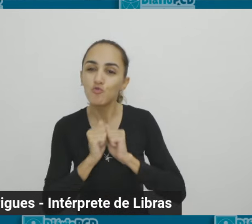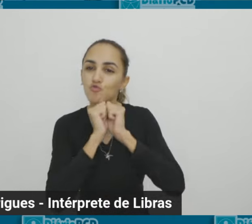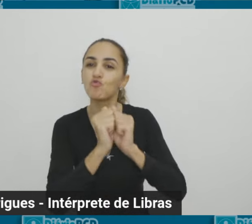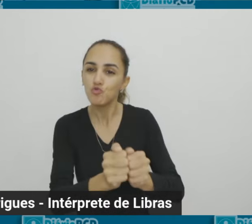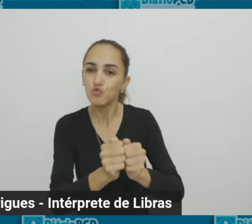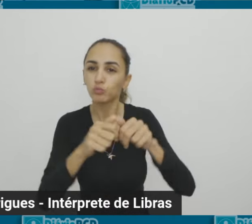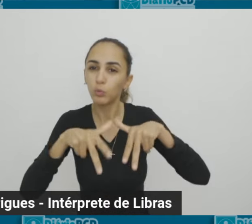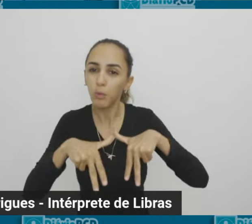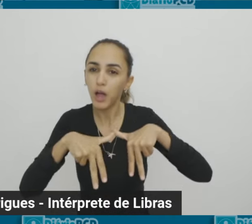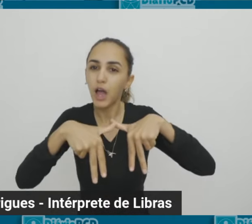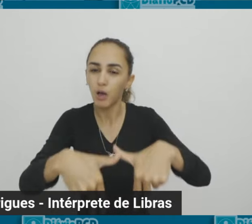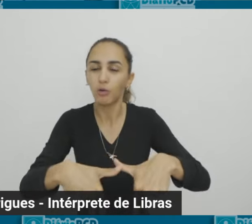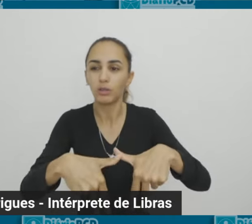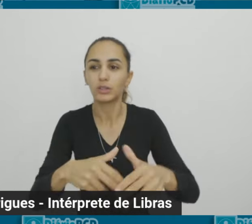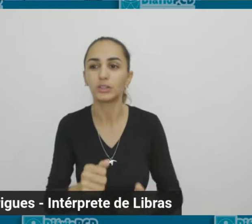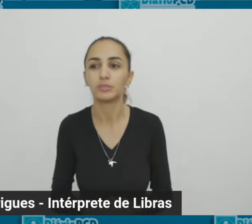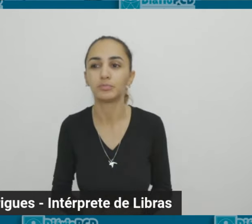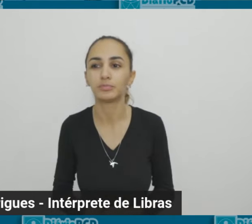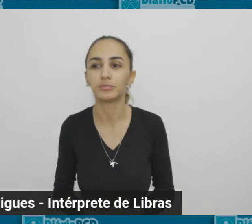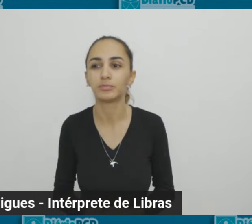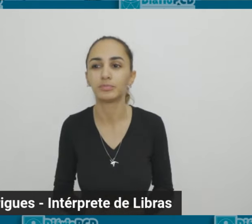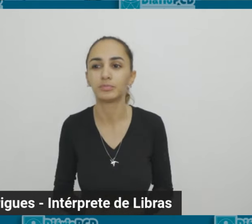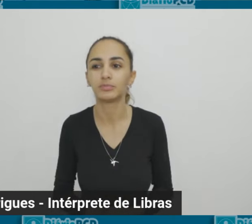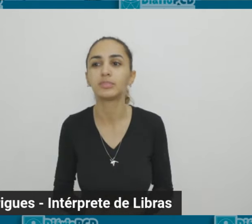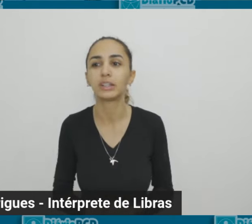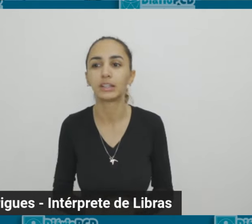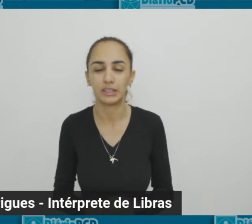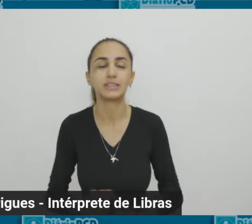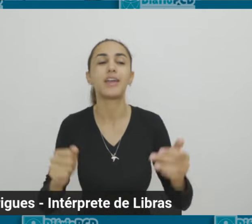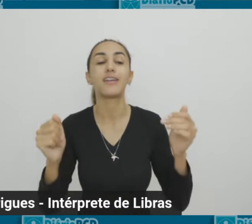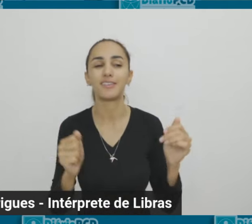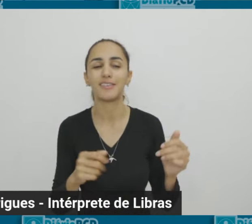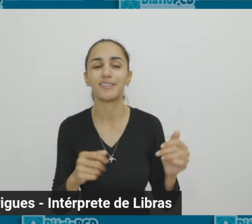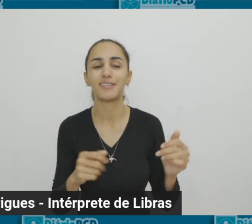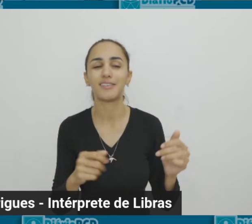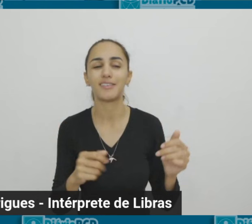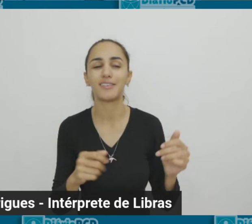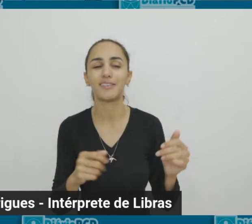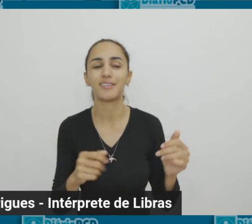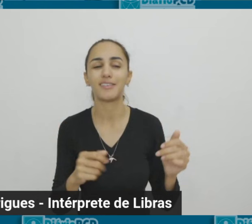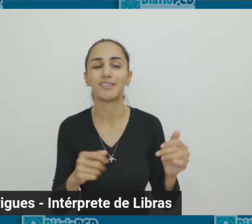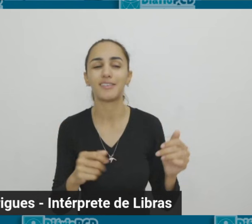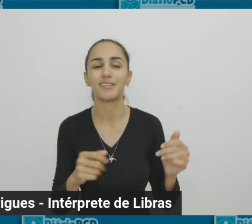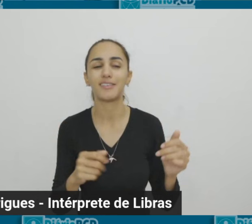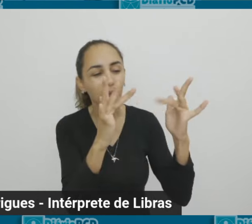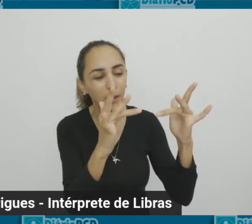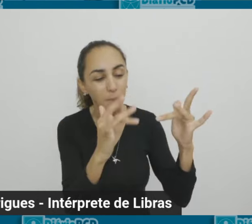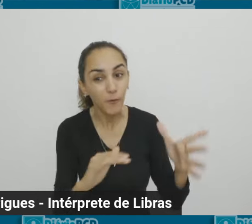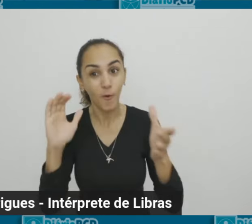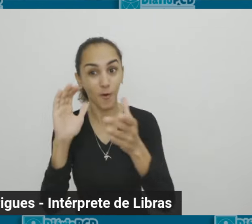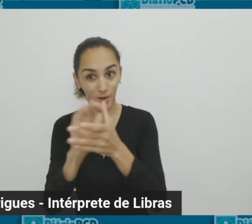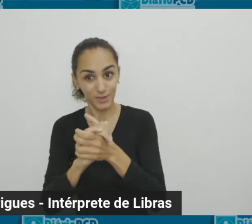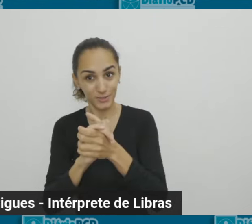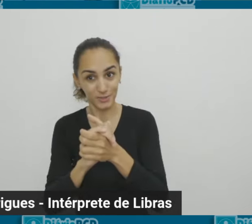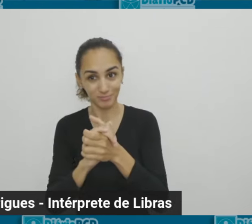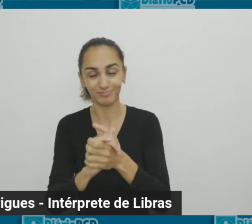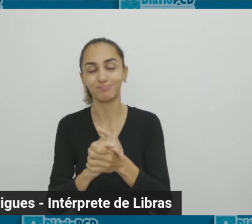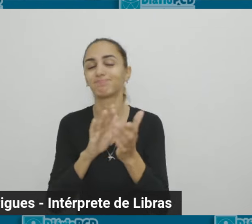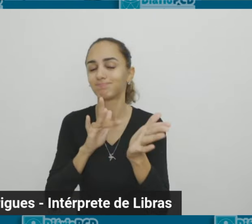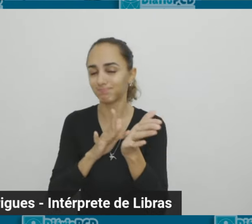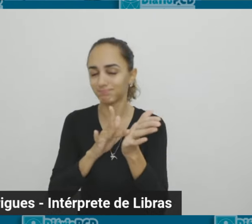dele, e aí até que o namoro deu casamento, eu aceitei esse desafio de trilhar